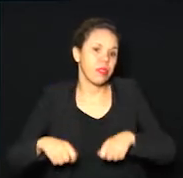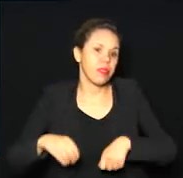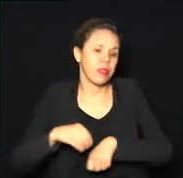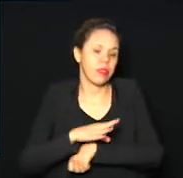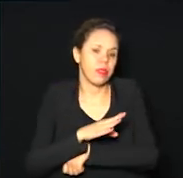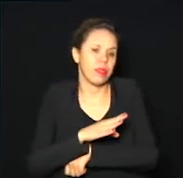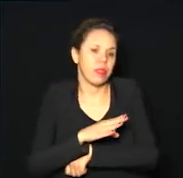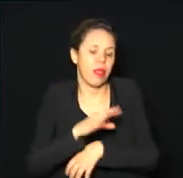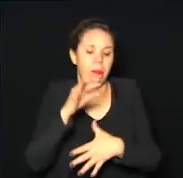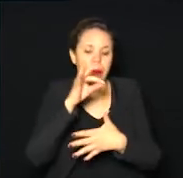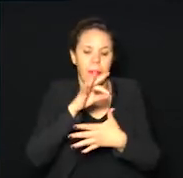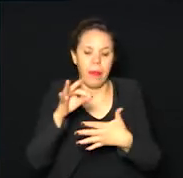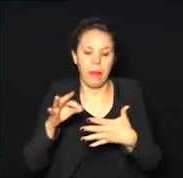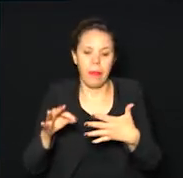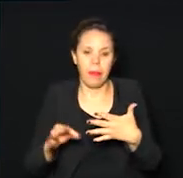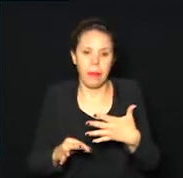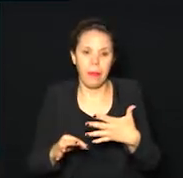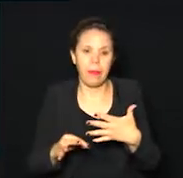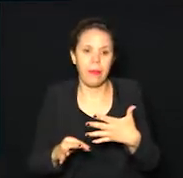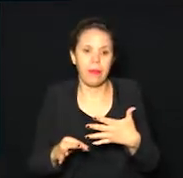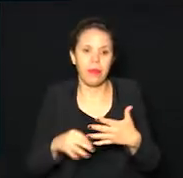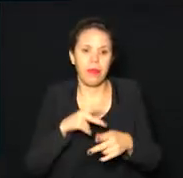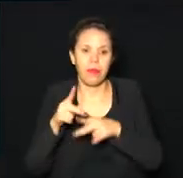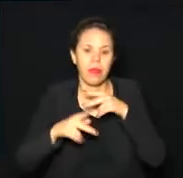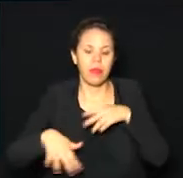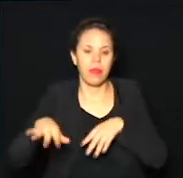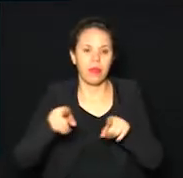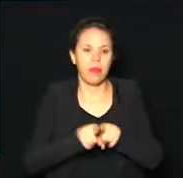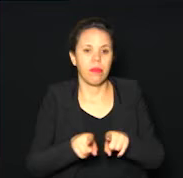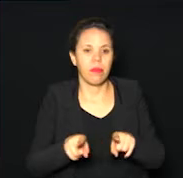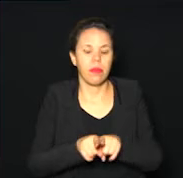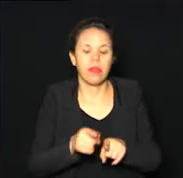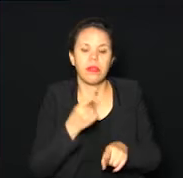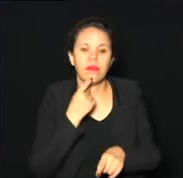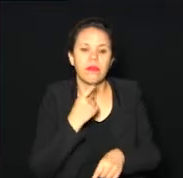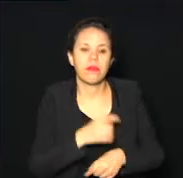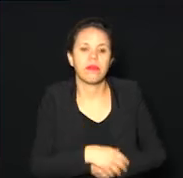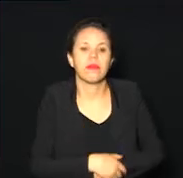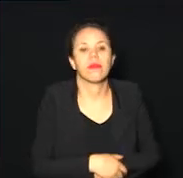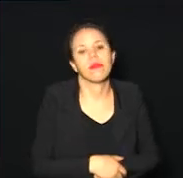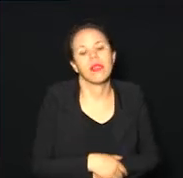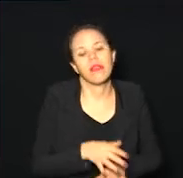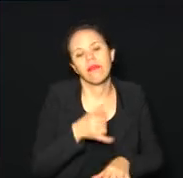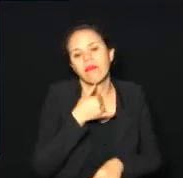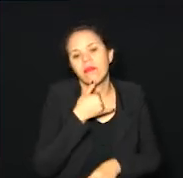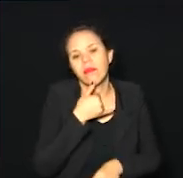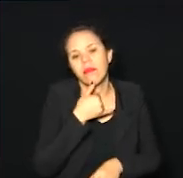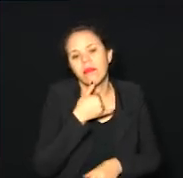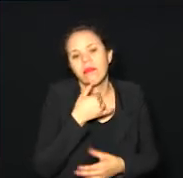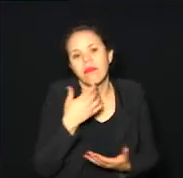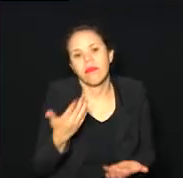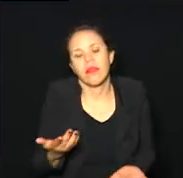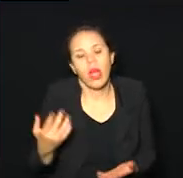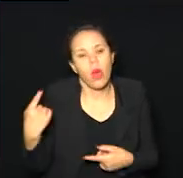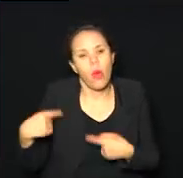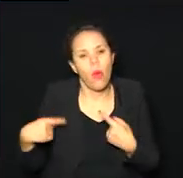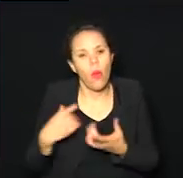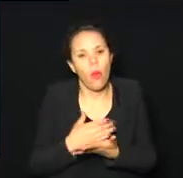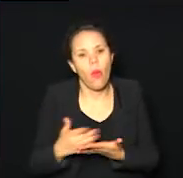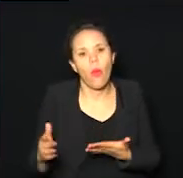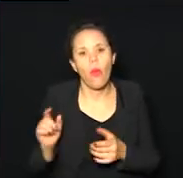os elementos para a população também de Campinas. Lamentavelmente, começar o debate